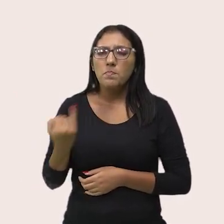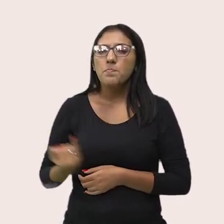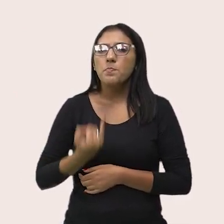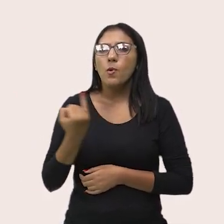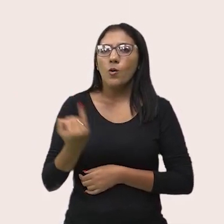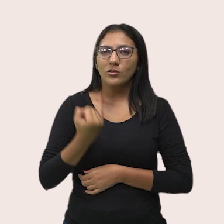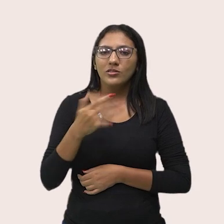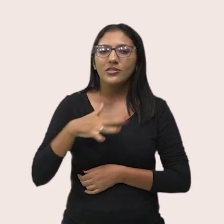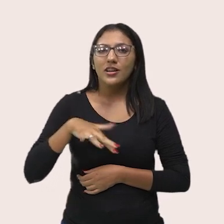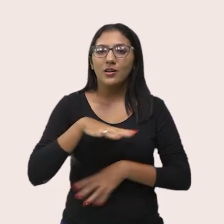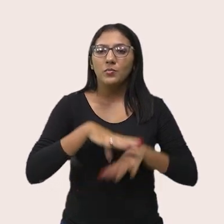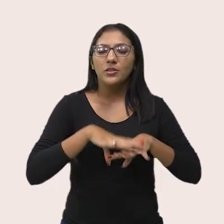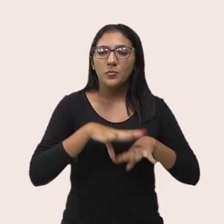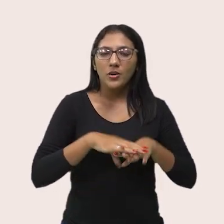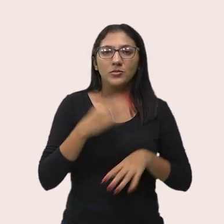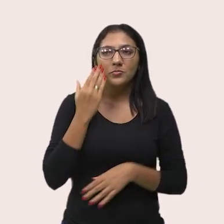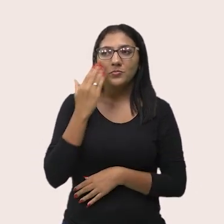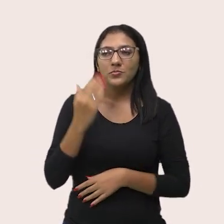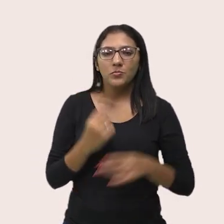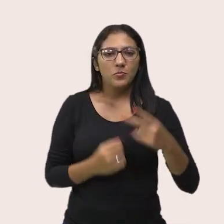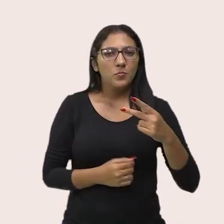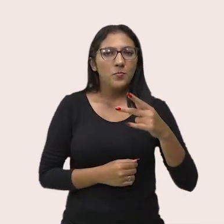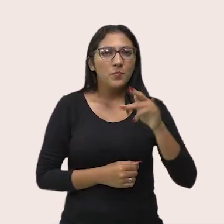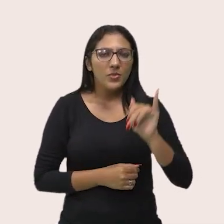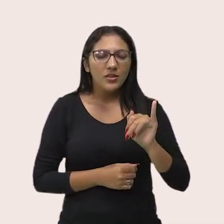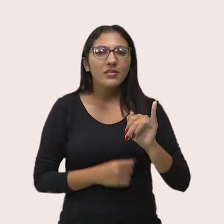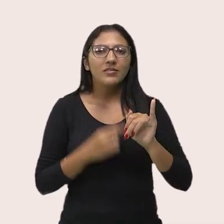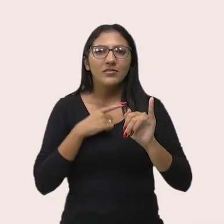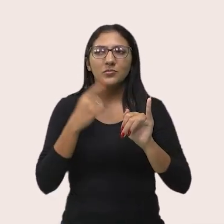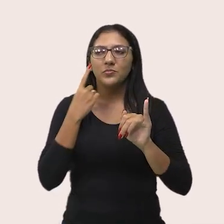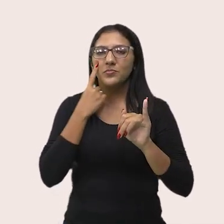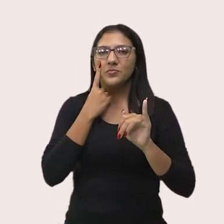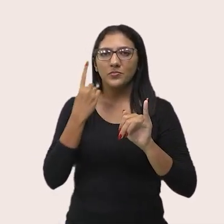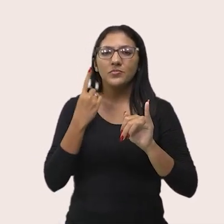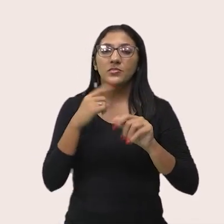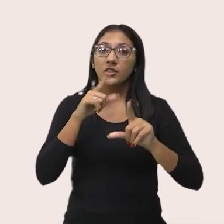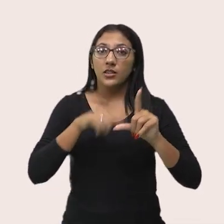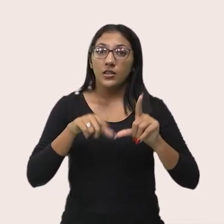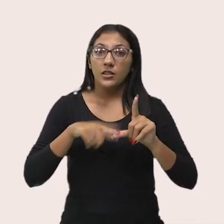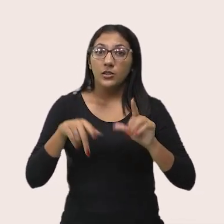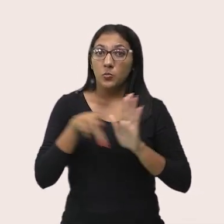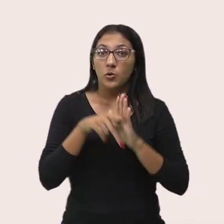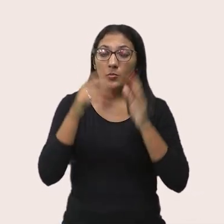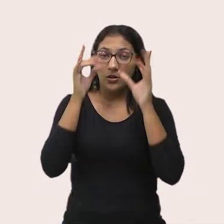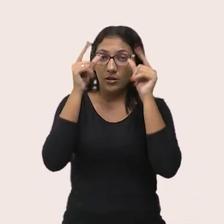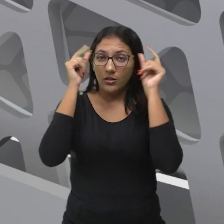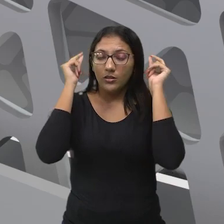em matemática, o número π, representado pela letra grega π.